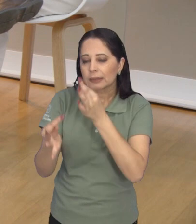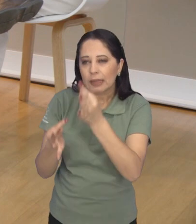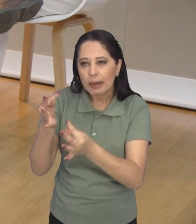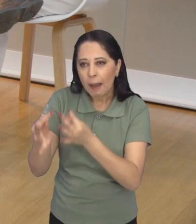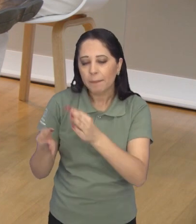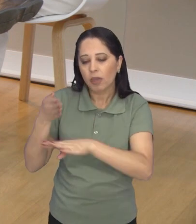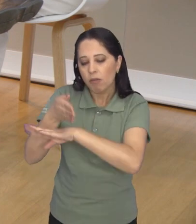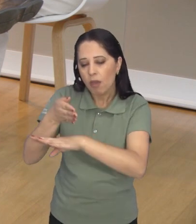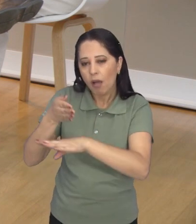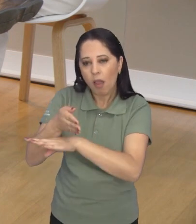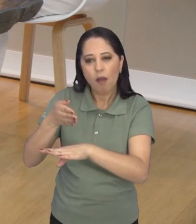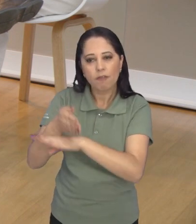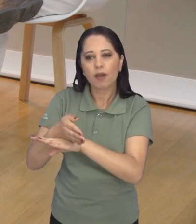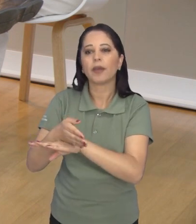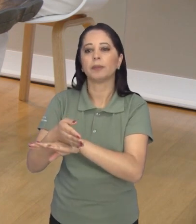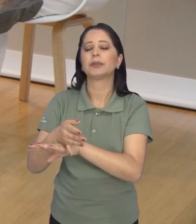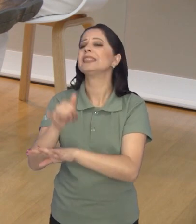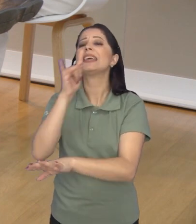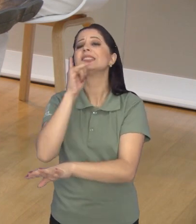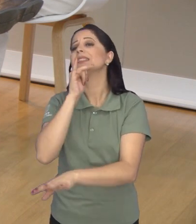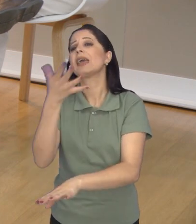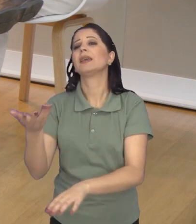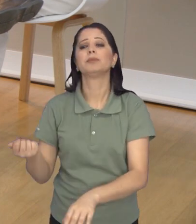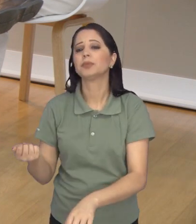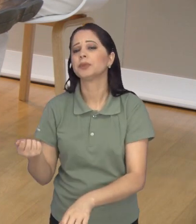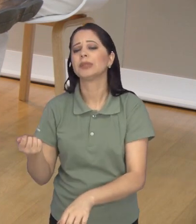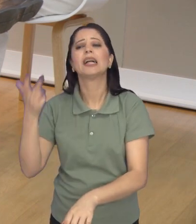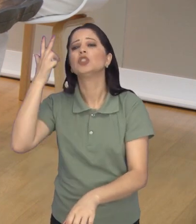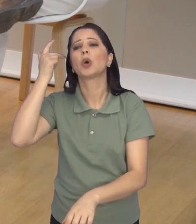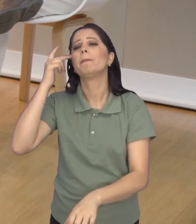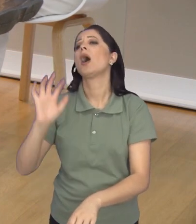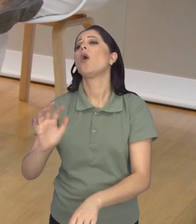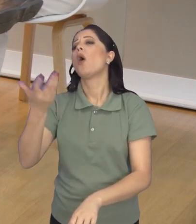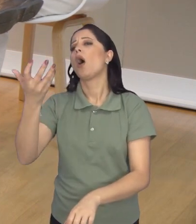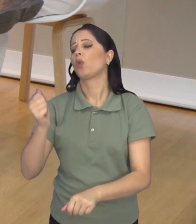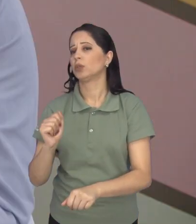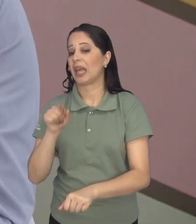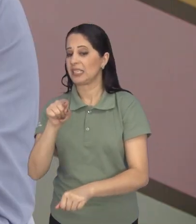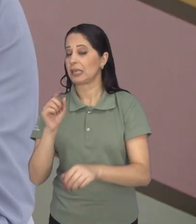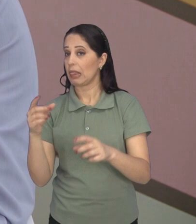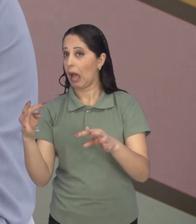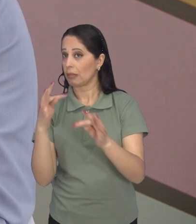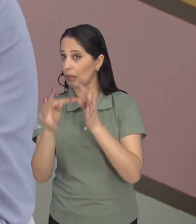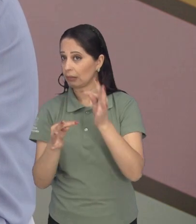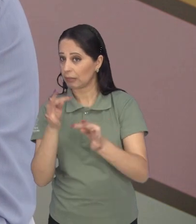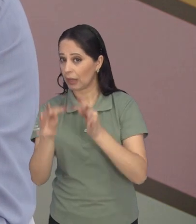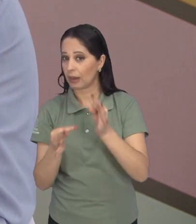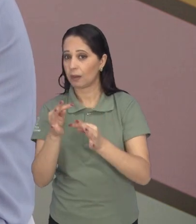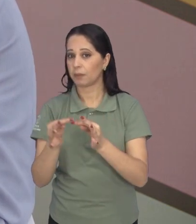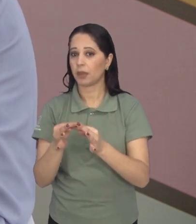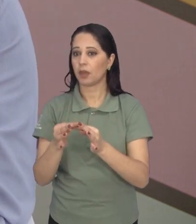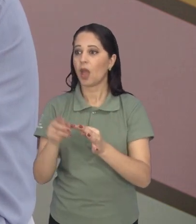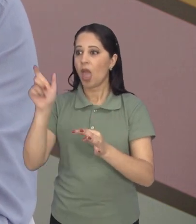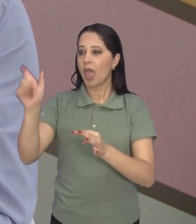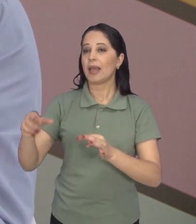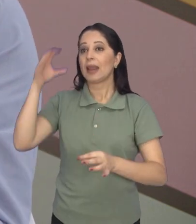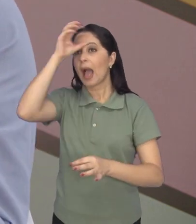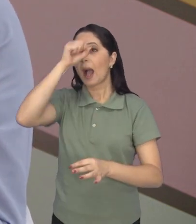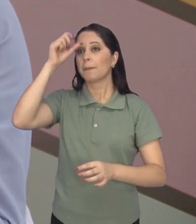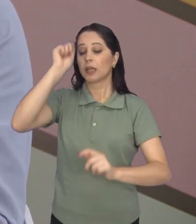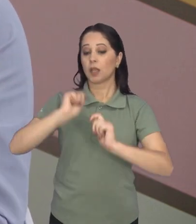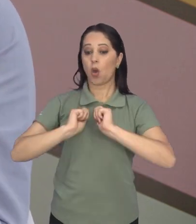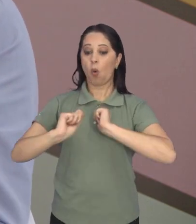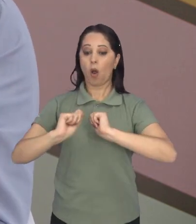terapia cognitivo-comportamental, ele deve ter passado por situações, por exemplo, é muito comum nesse tipo de terapia nos indivíduos adultos,